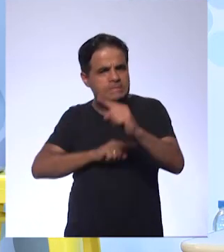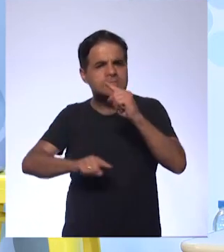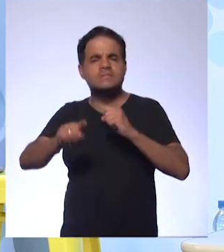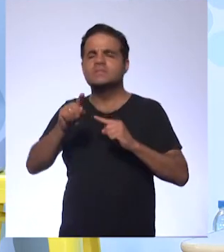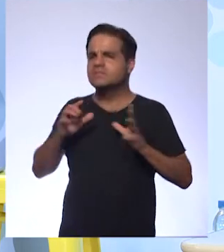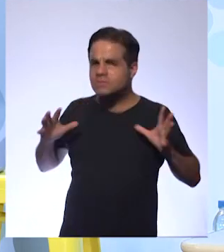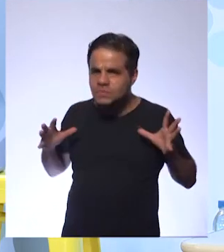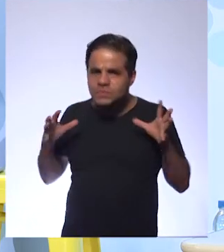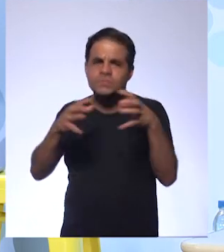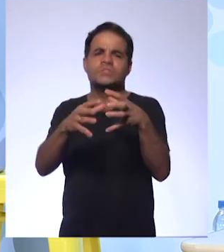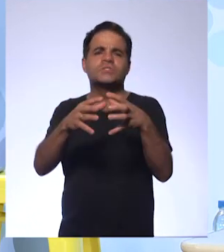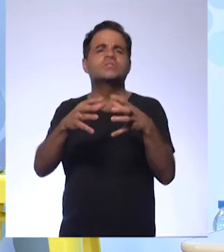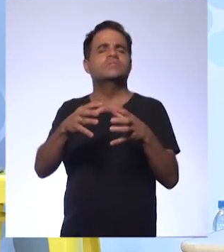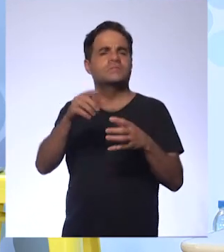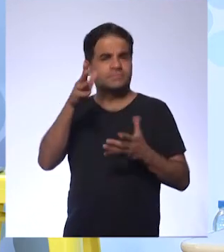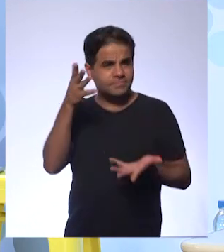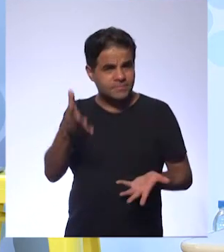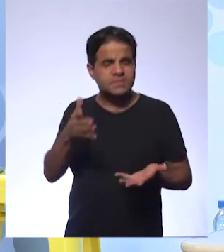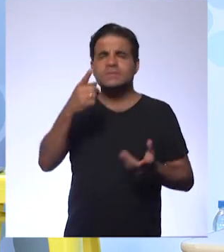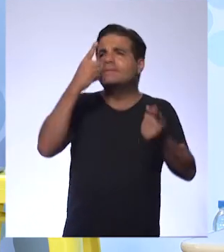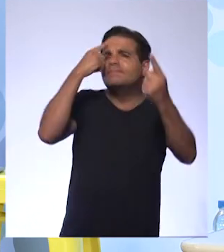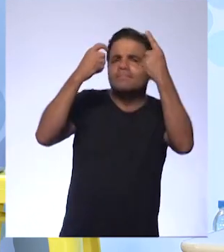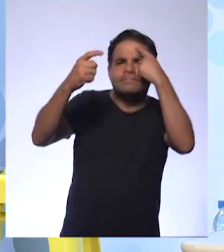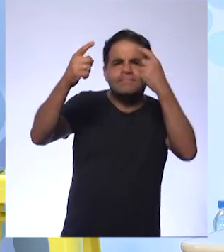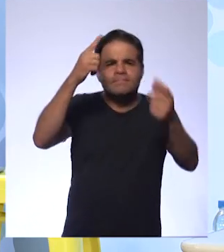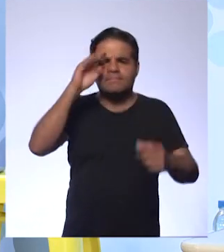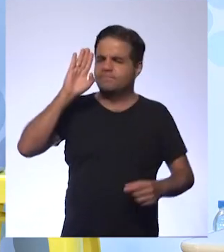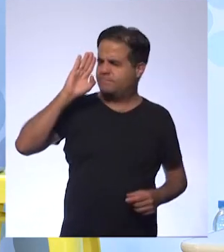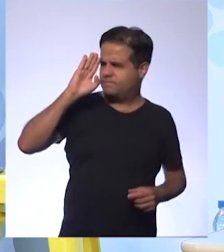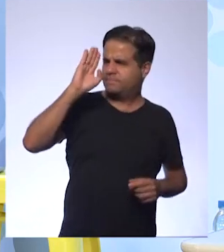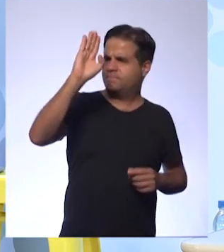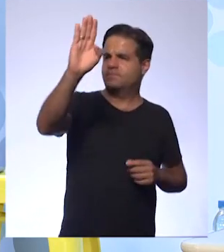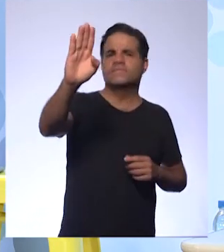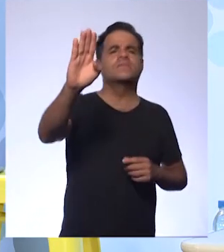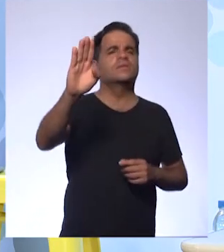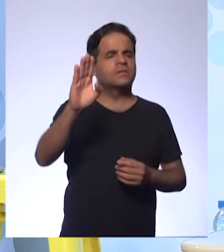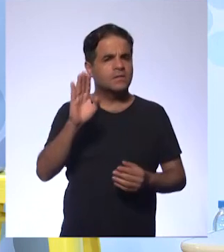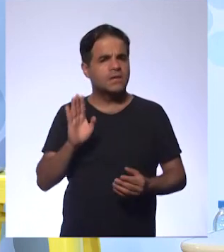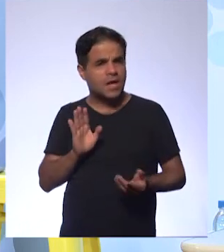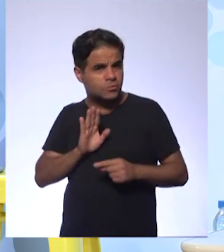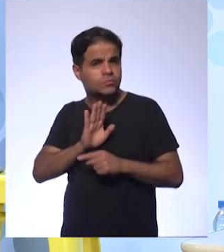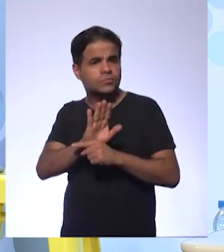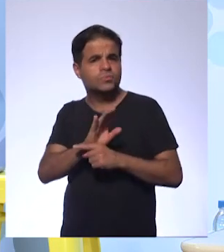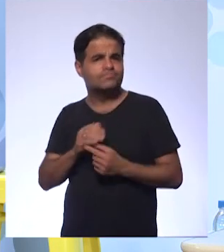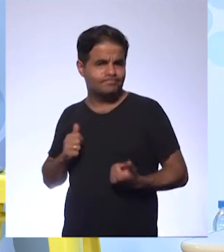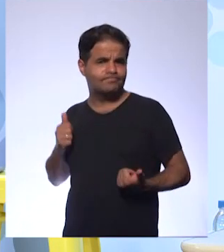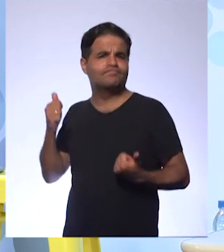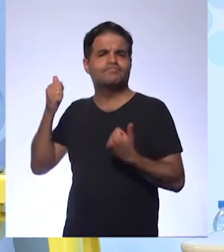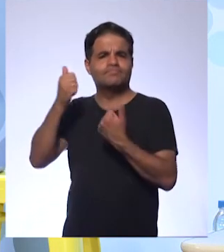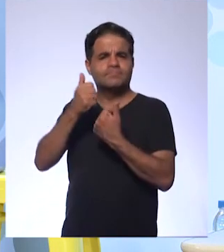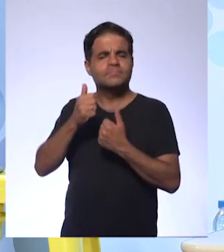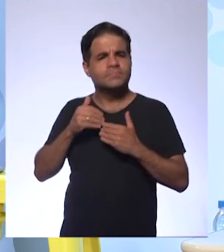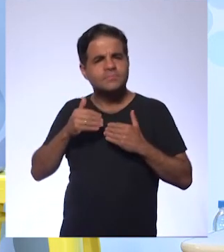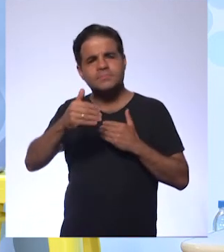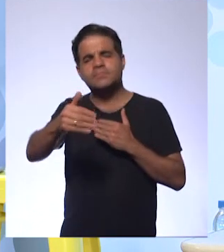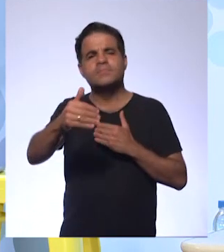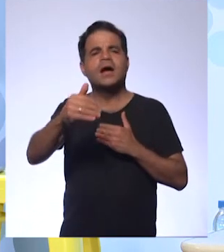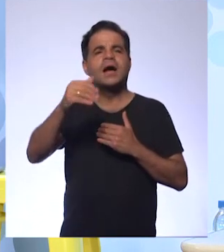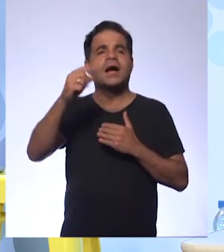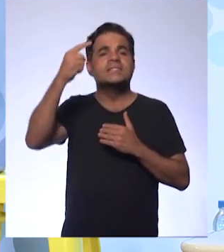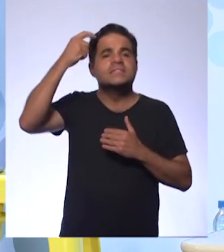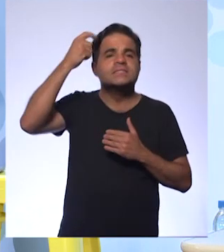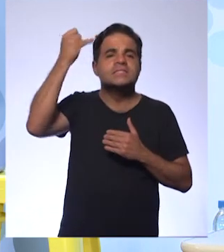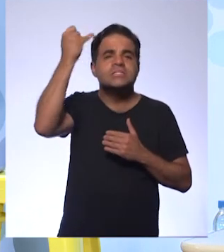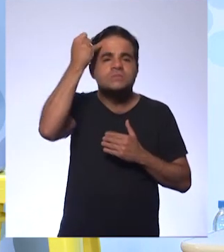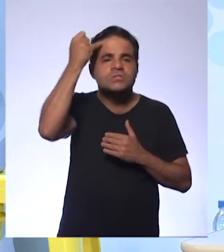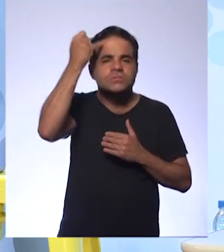essa coletividade aí. Então, essas ideias principais que serviam de base ideológica aí do antigo regime.